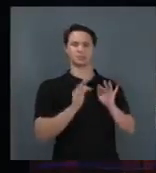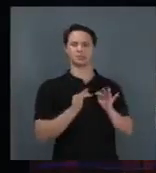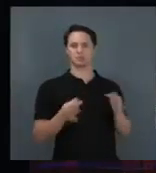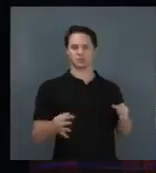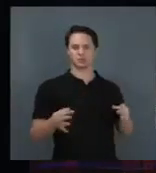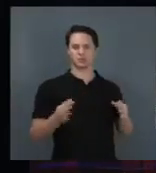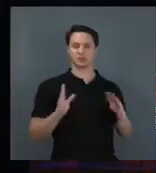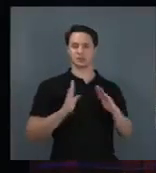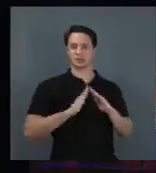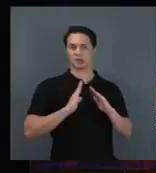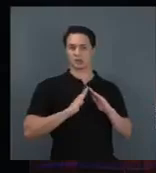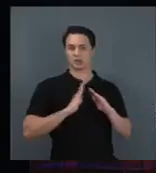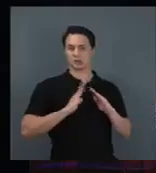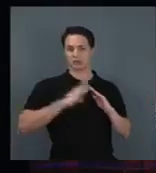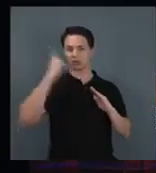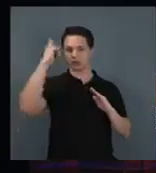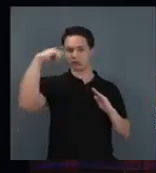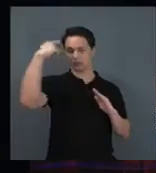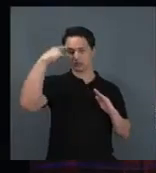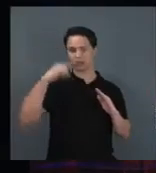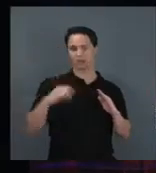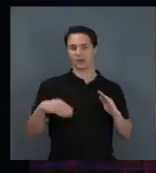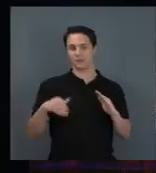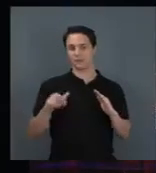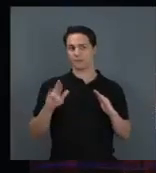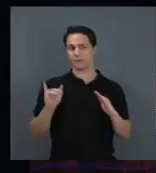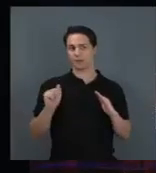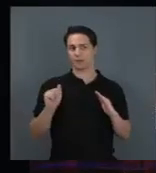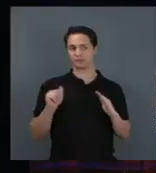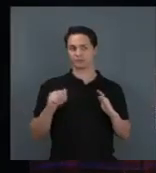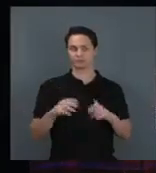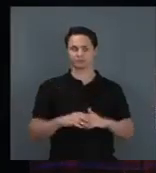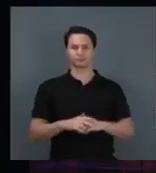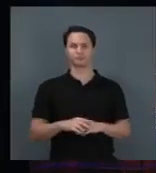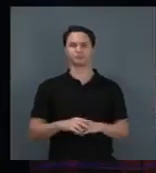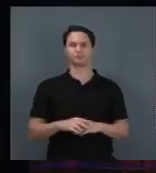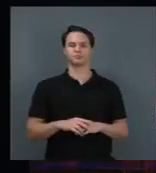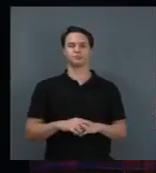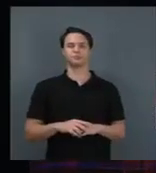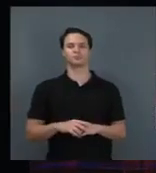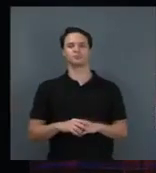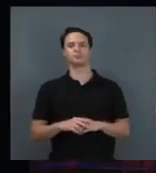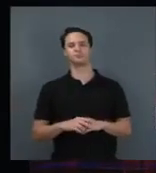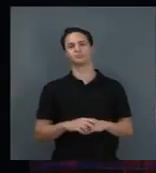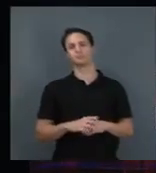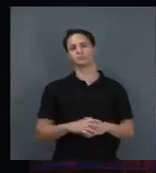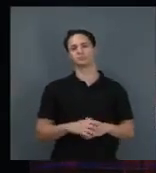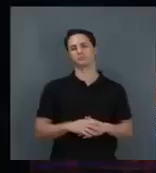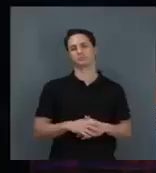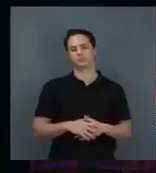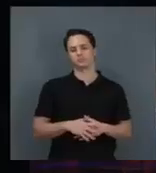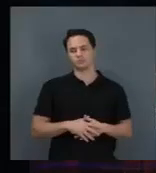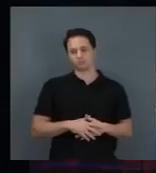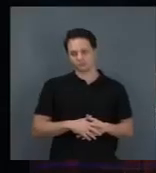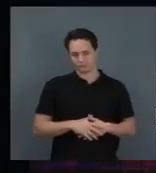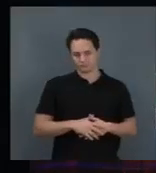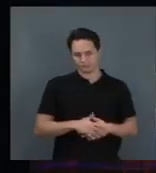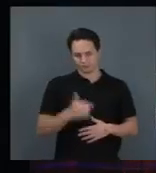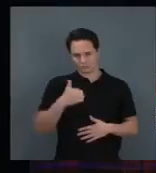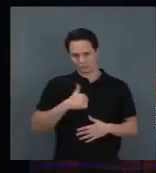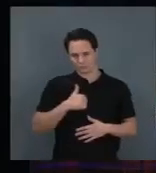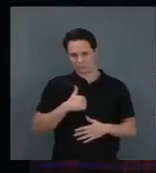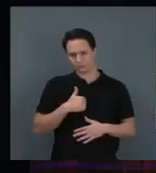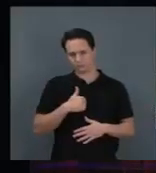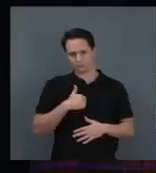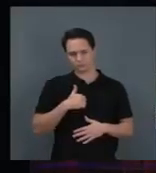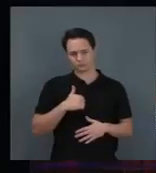na Casa Santa Maria. Ele se deslocava em carros modestos e sempre